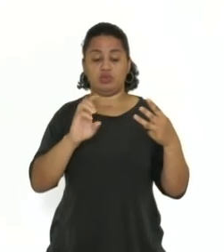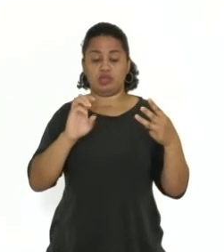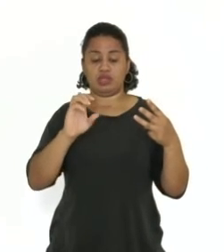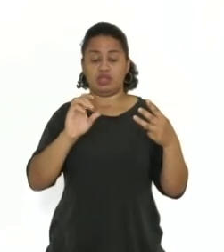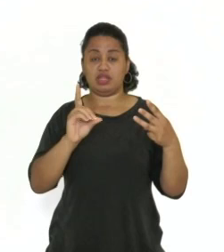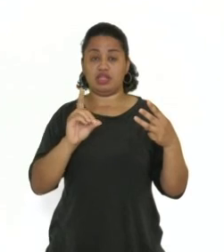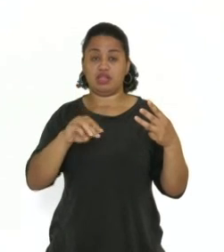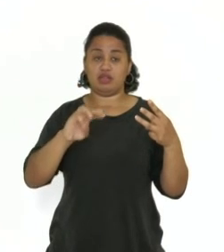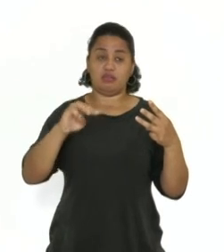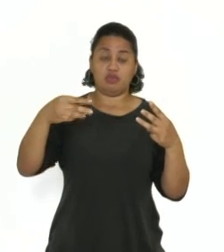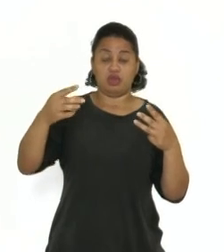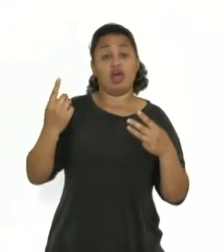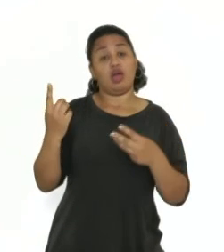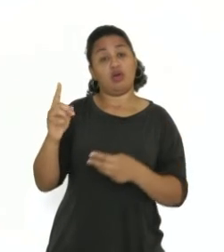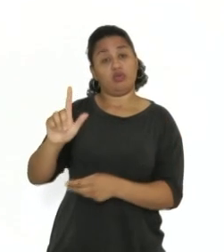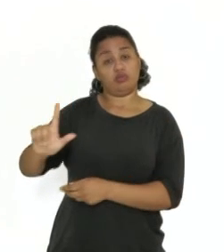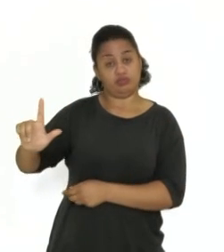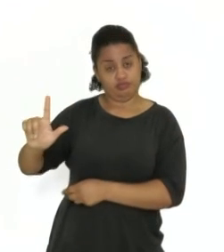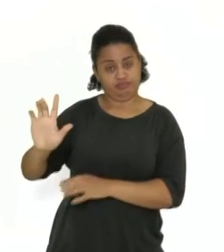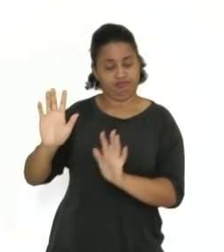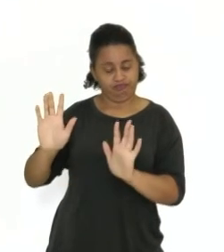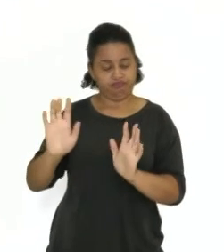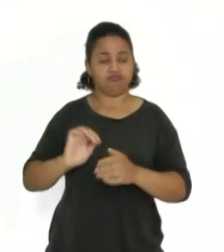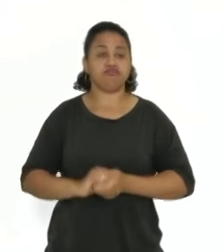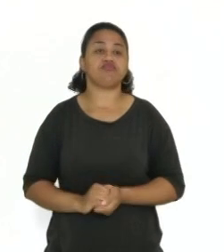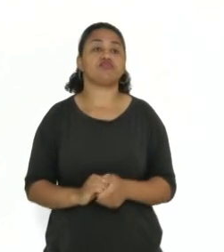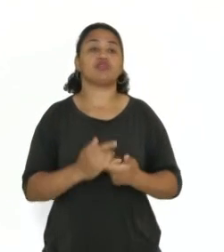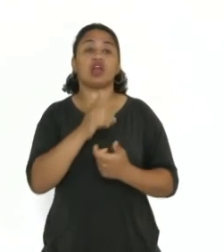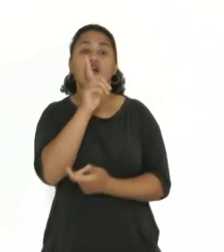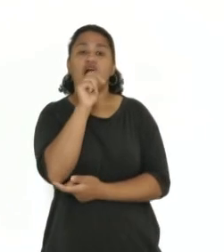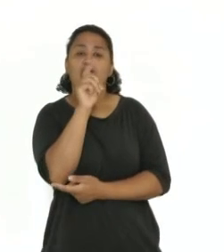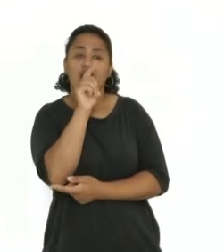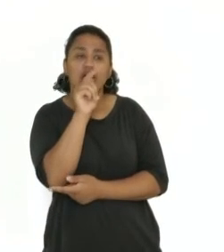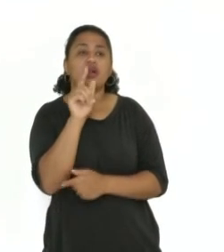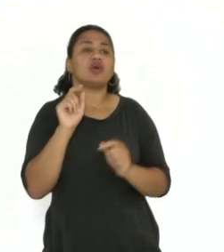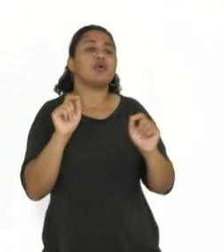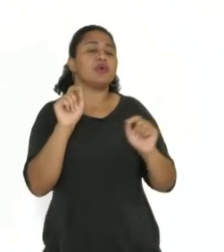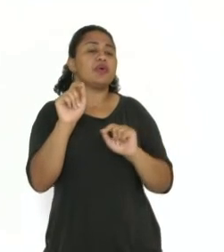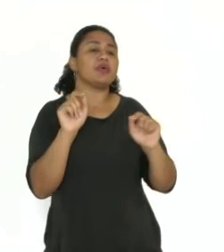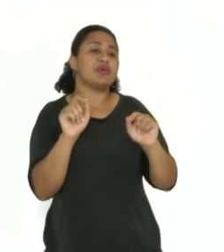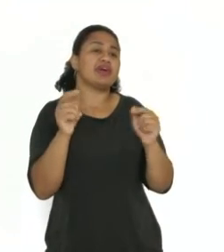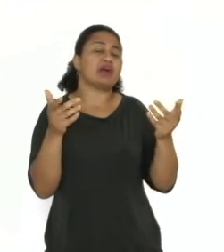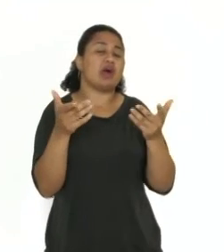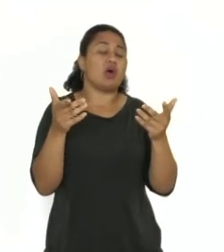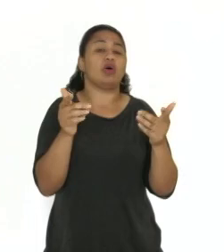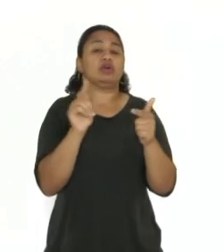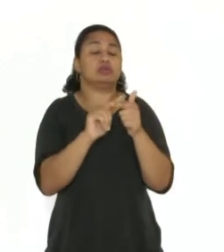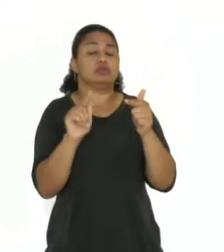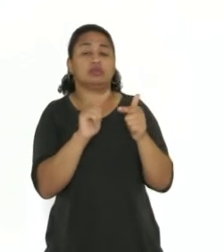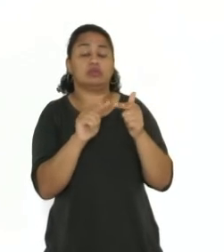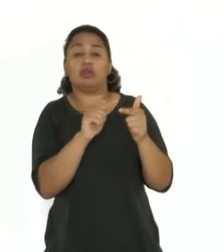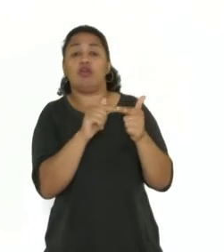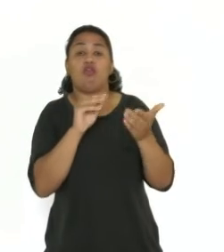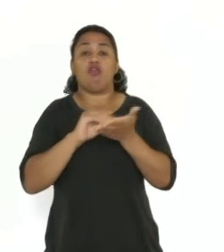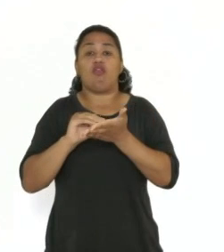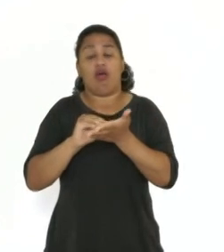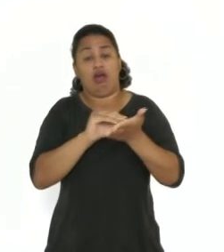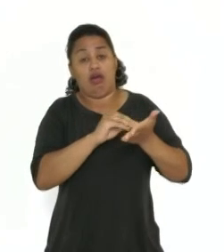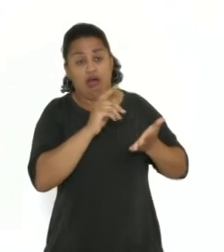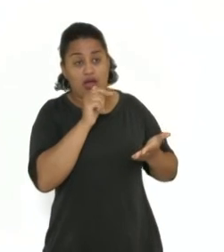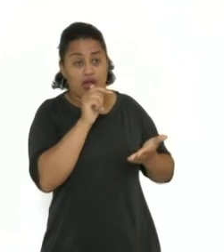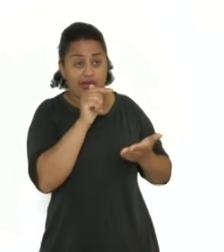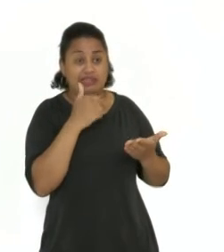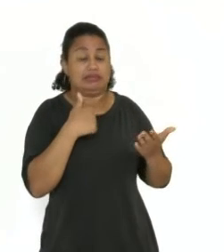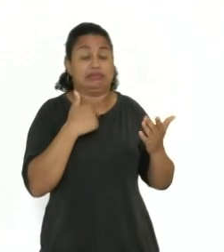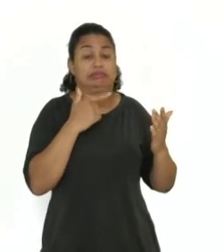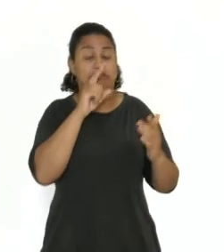1 litro, tá? E aí, quando a gente está falando da água, a gente está vivendo uma crise hídrica, né? Ou seja, uma